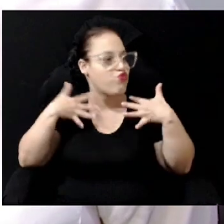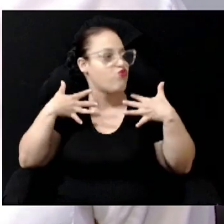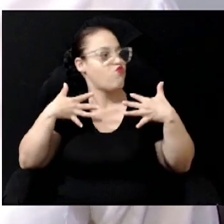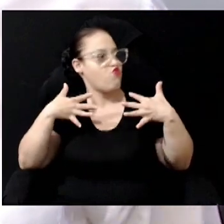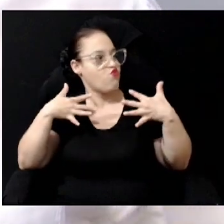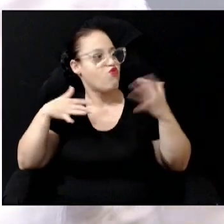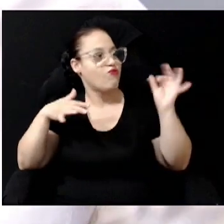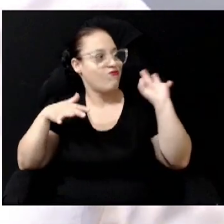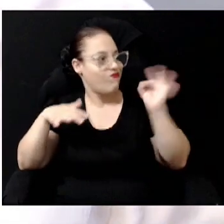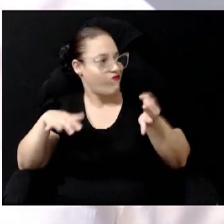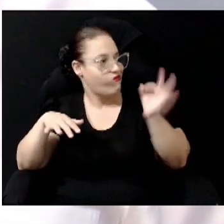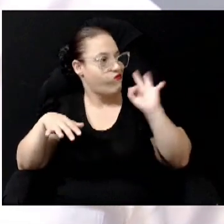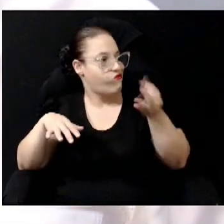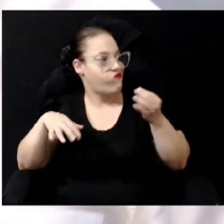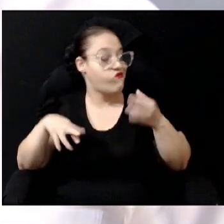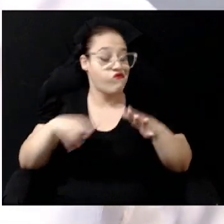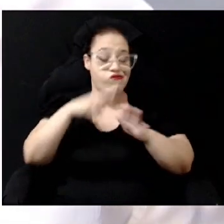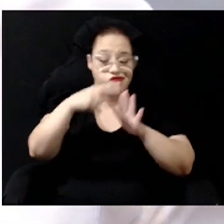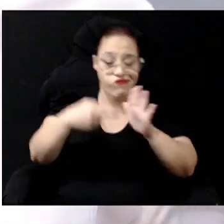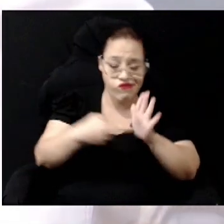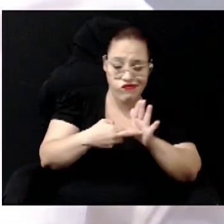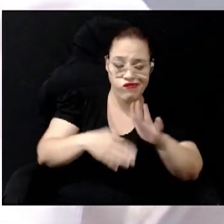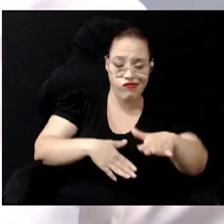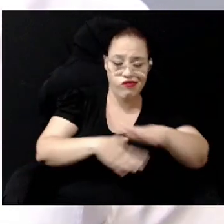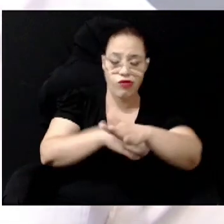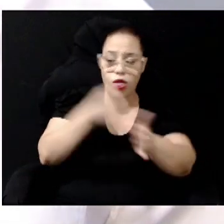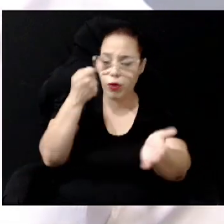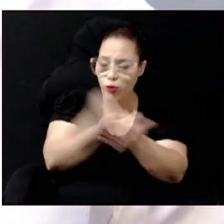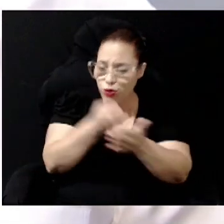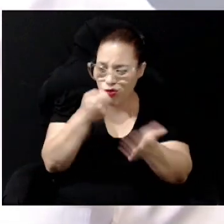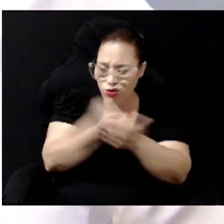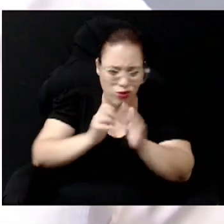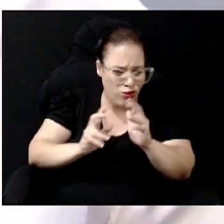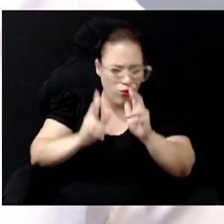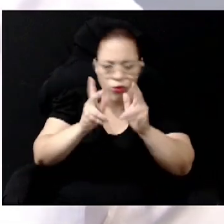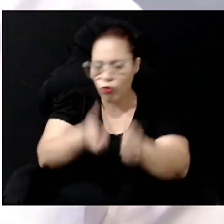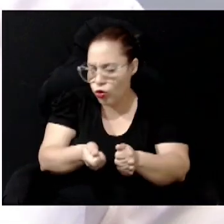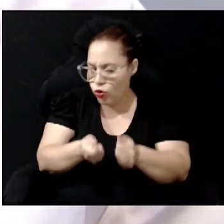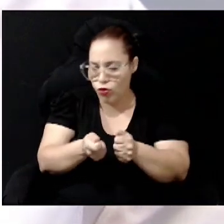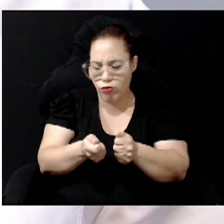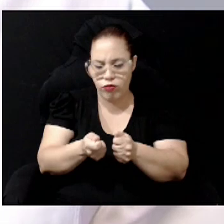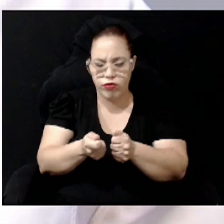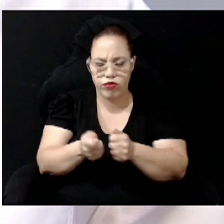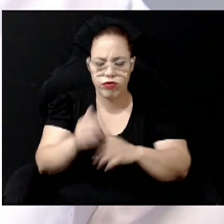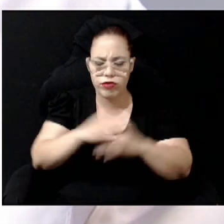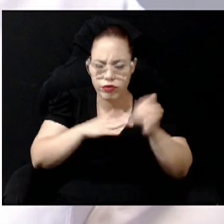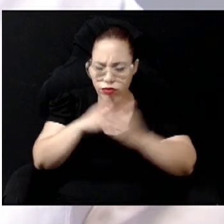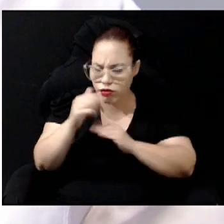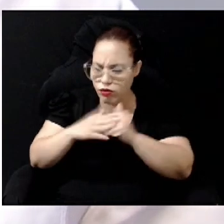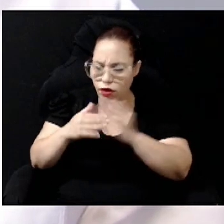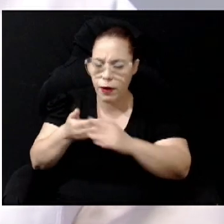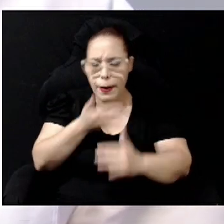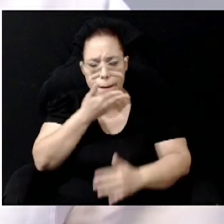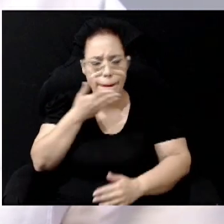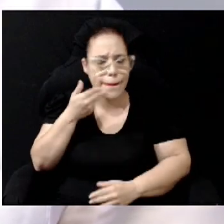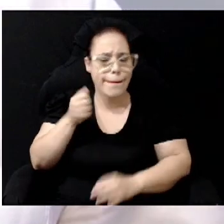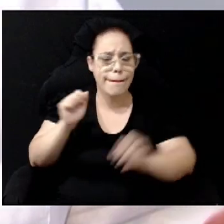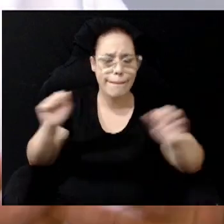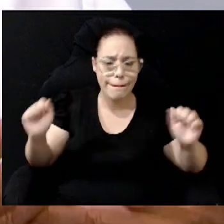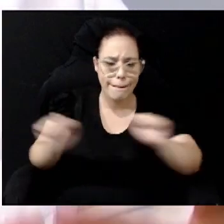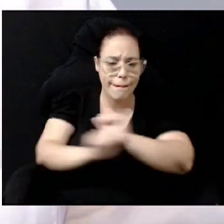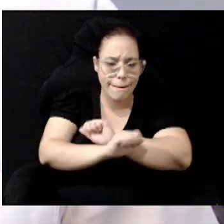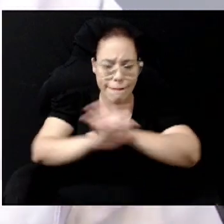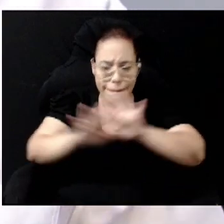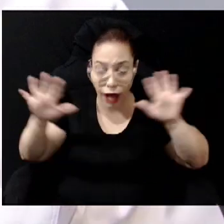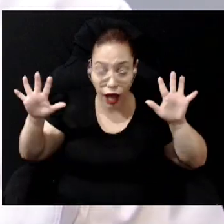de reconhecer que a Câmara tem atuado em todas as áreas, né, para melhorar a sua transparência e